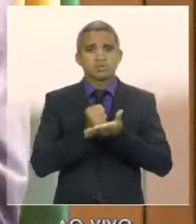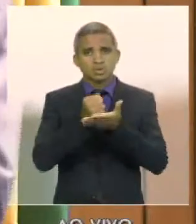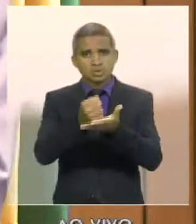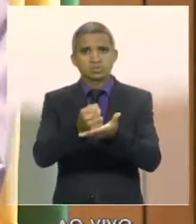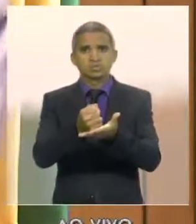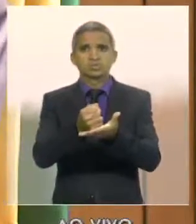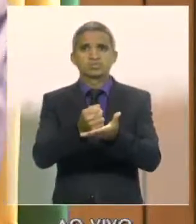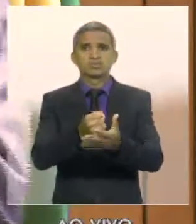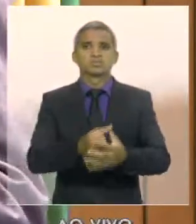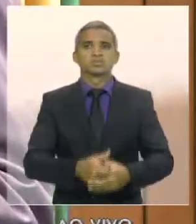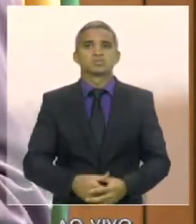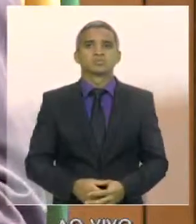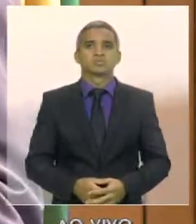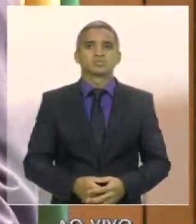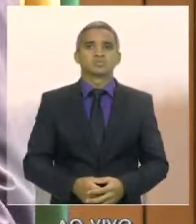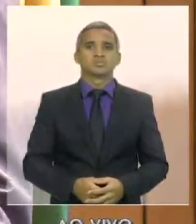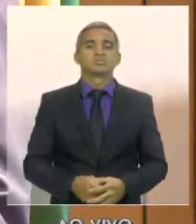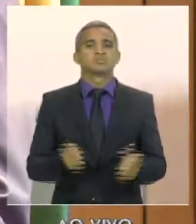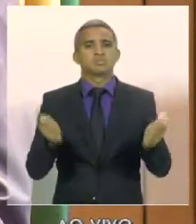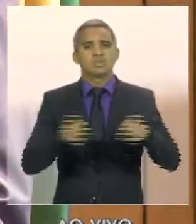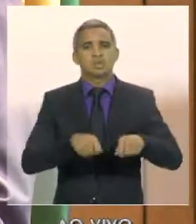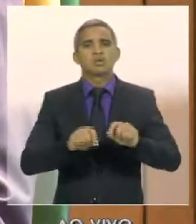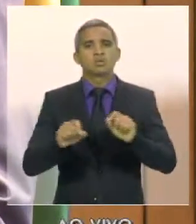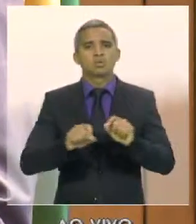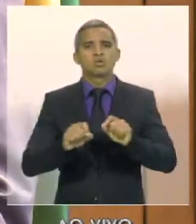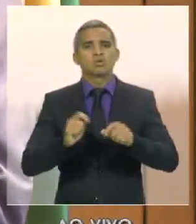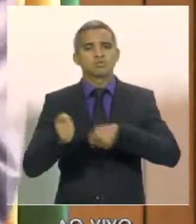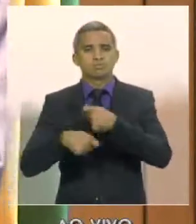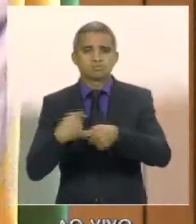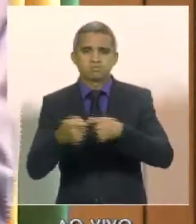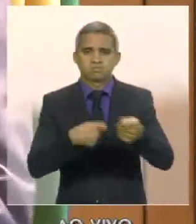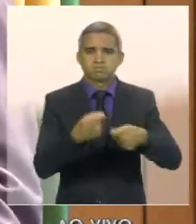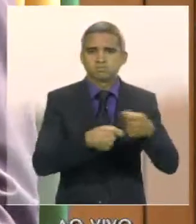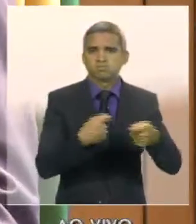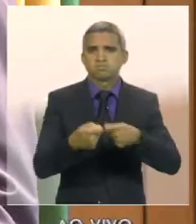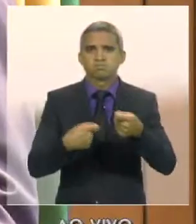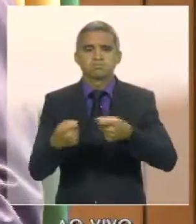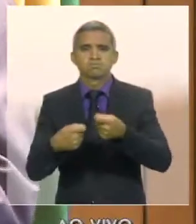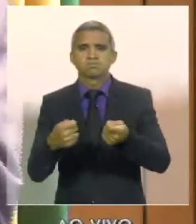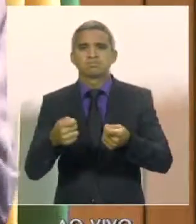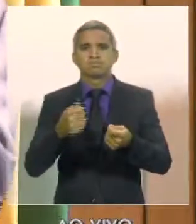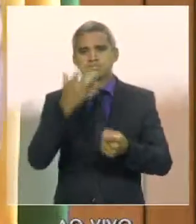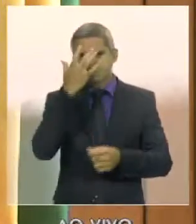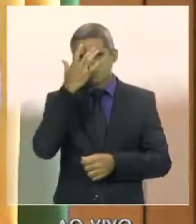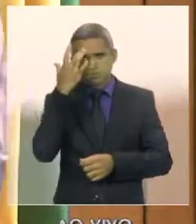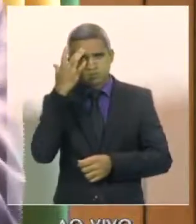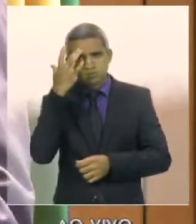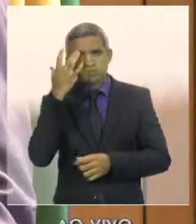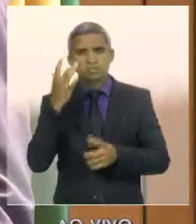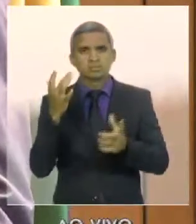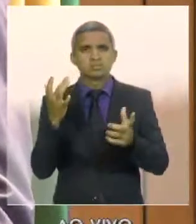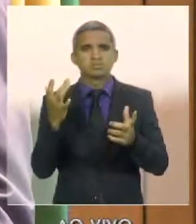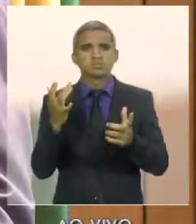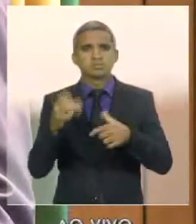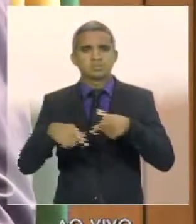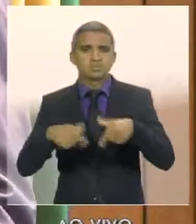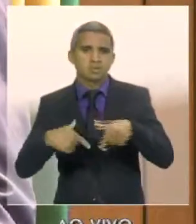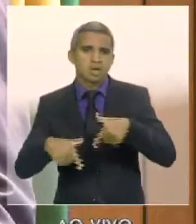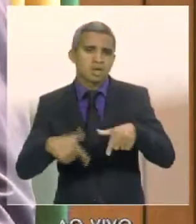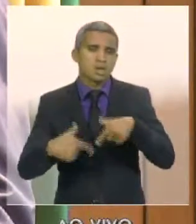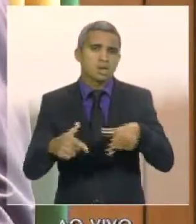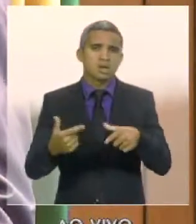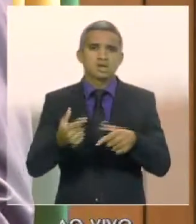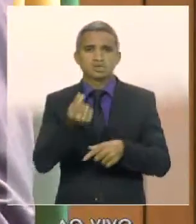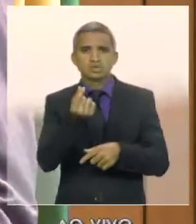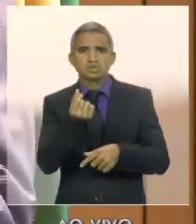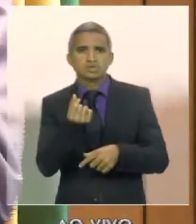e, como já disse, também fortalece a economia através da geração ali, momentânea, mas que certamente contribui com a